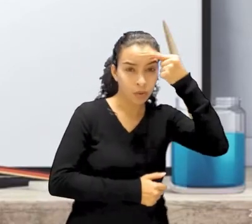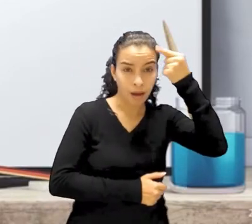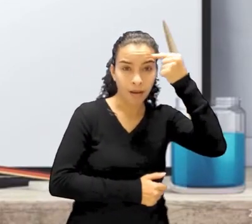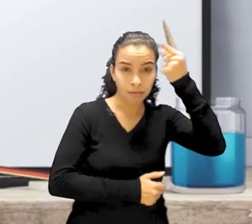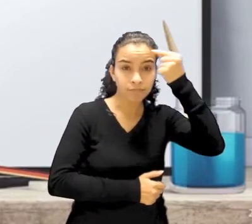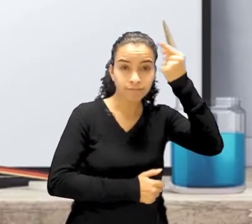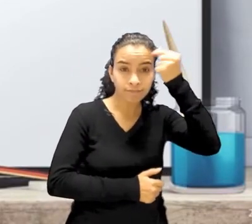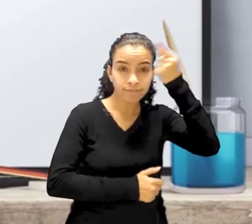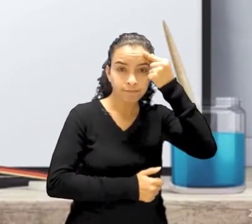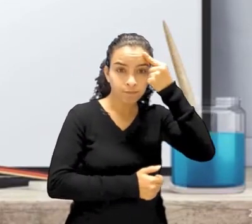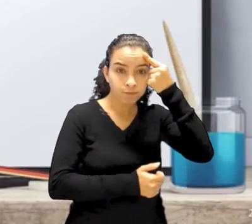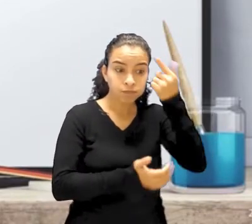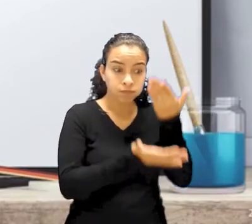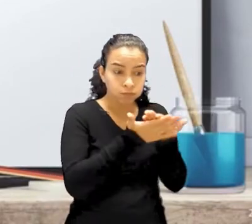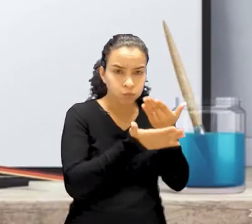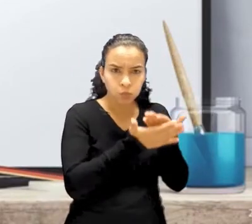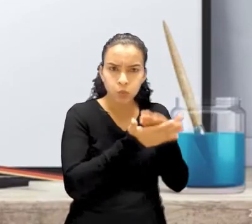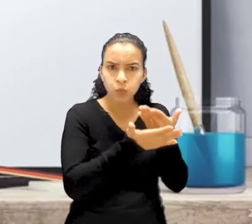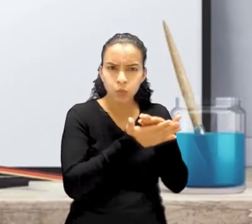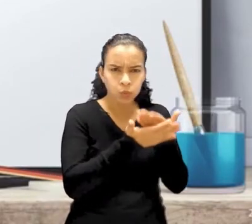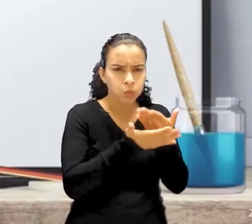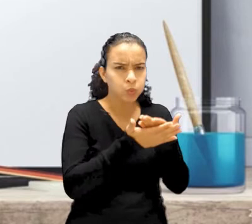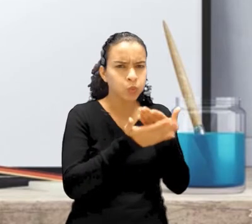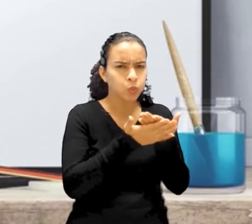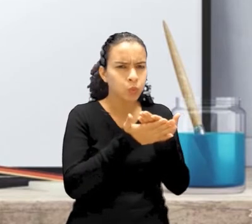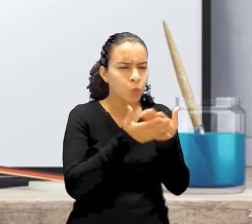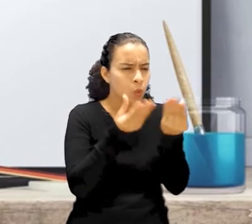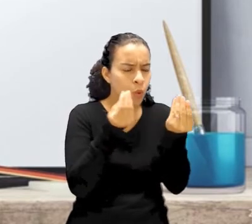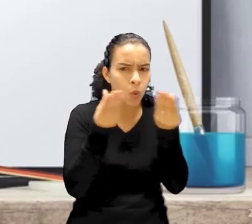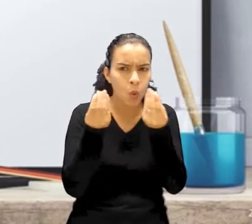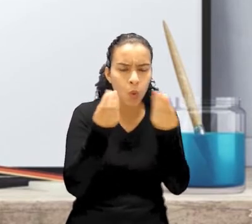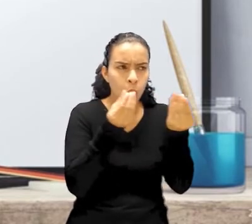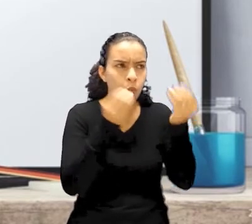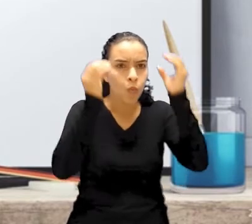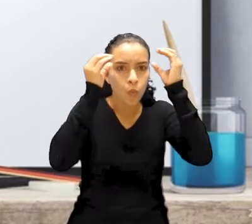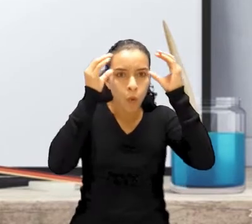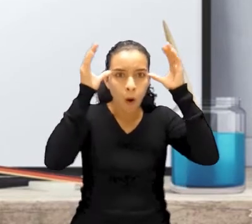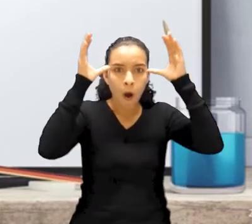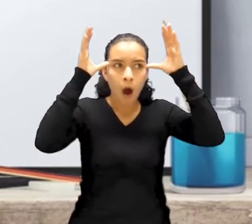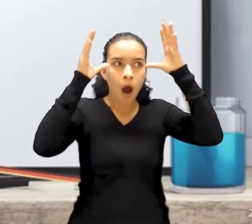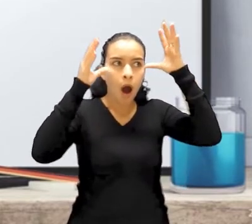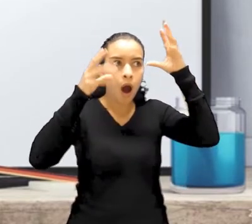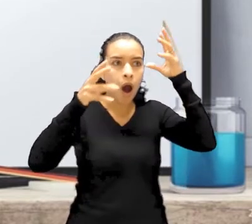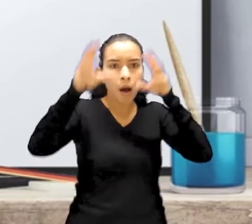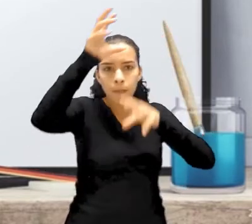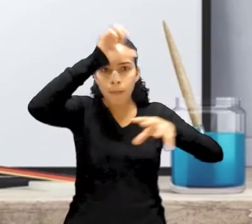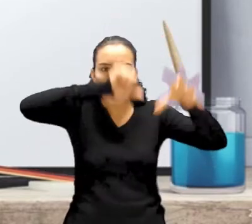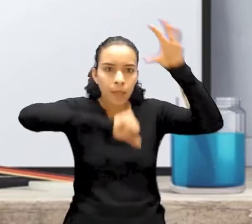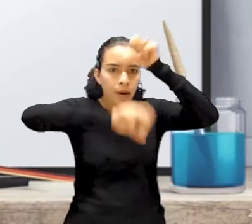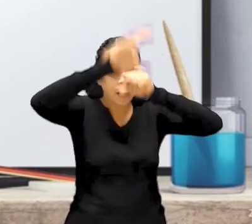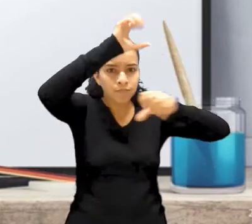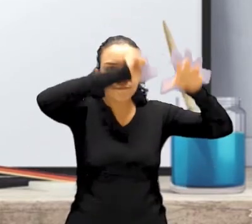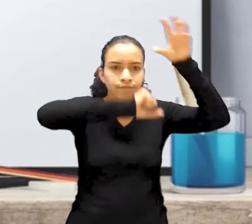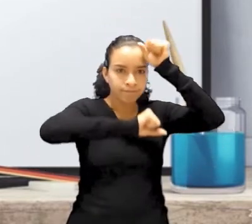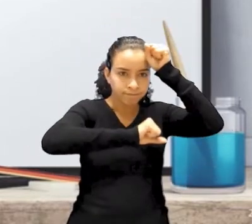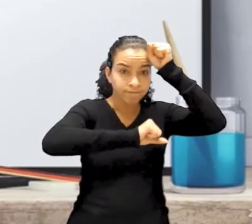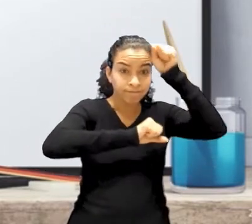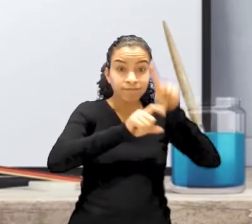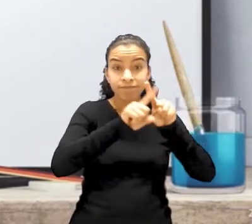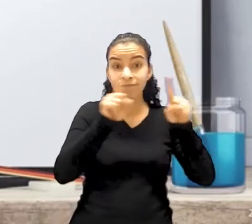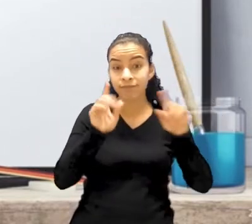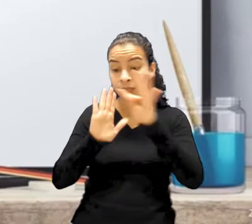conhecimento. Porém, a linguagem que é utilizada por eles nem sempre seria tão acessível a toda